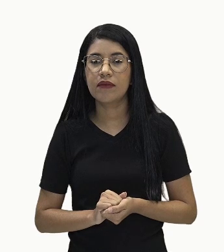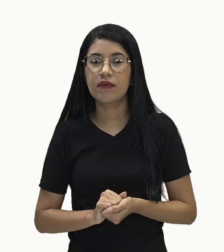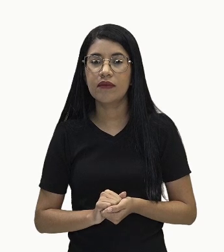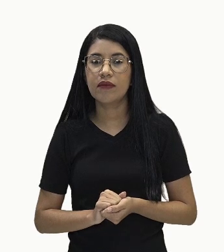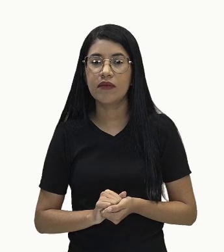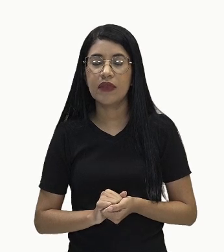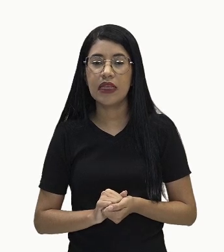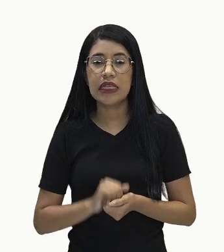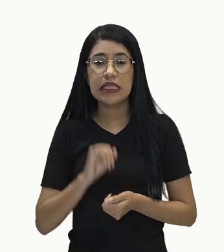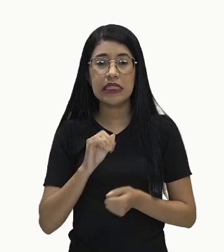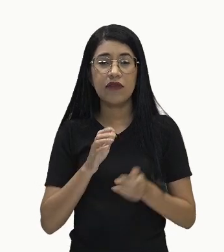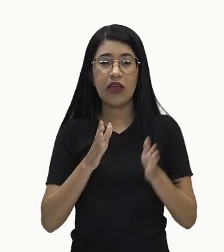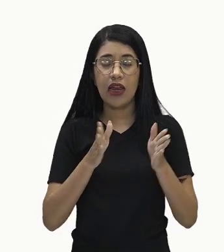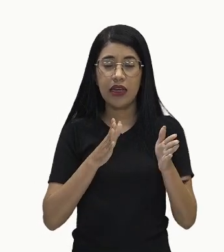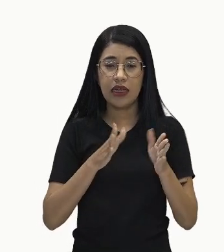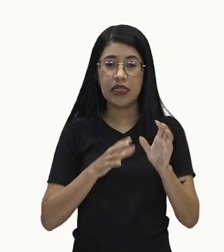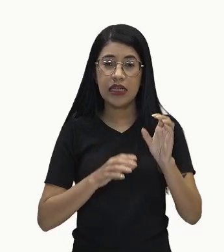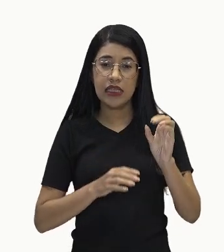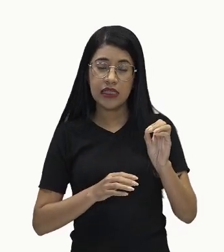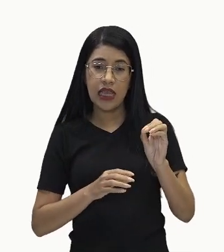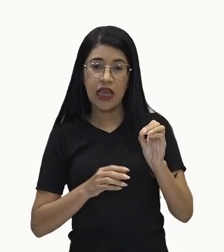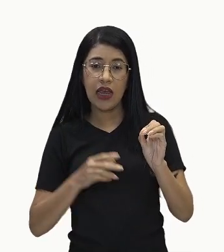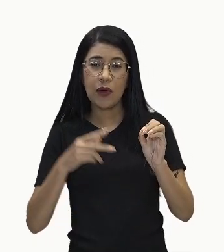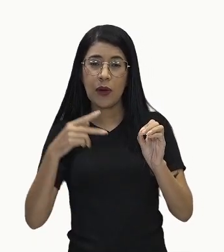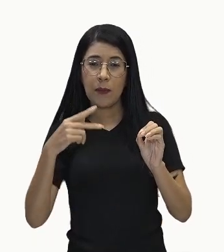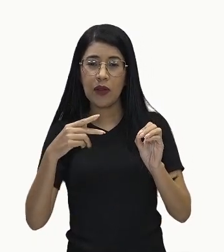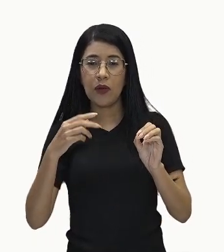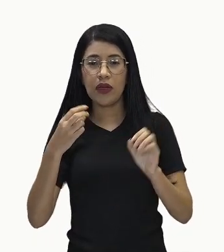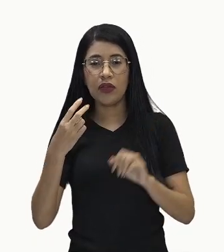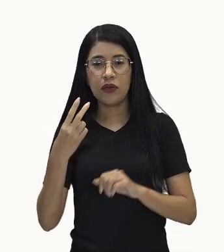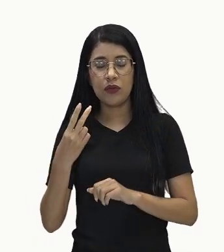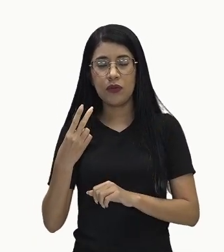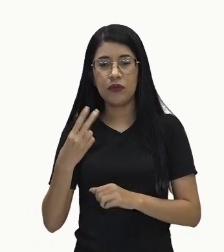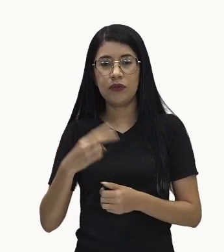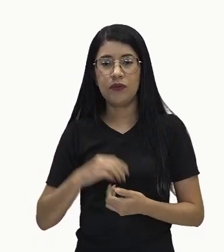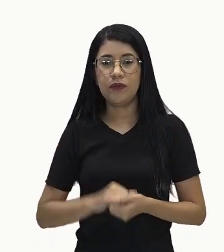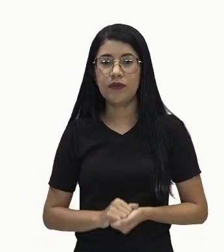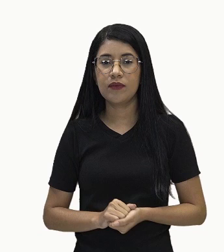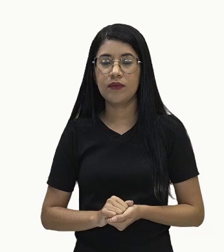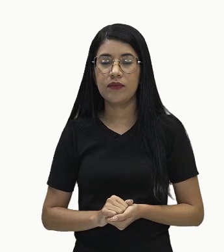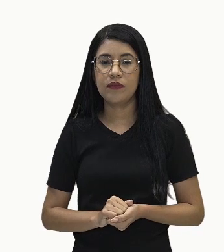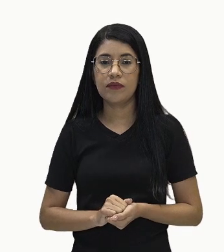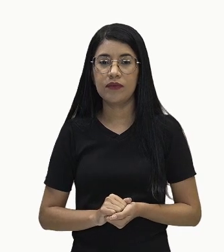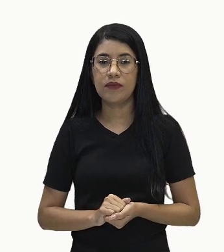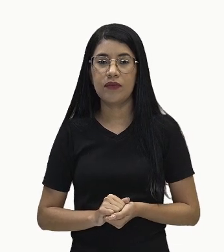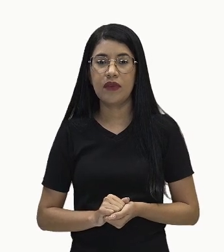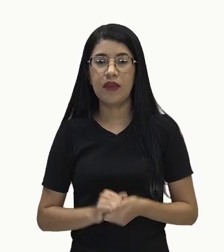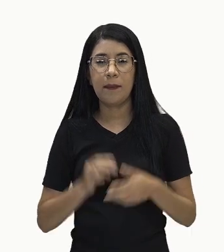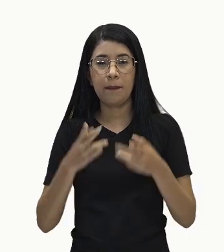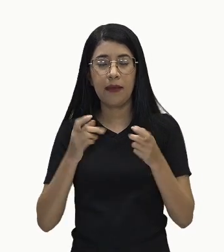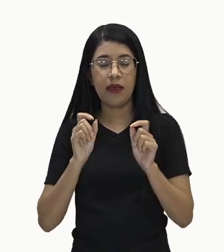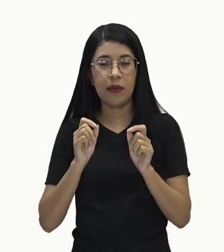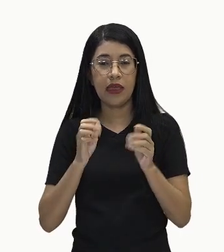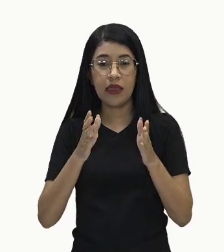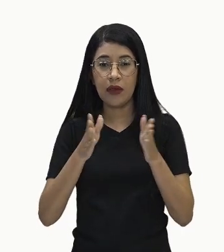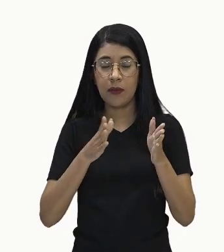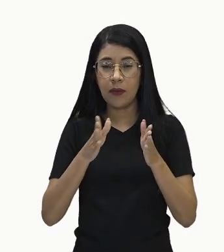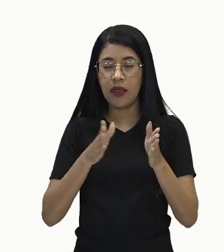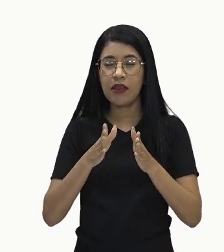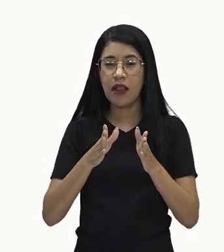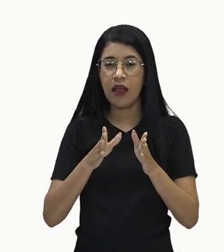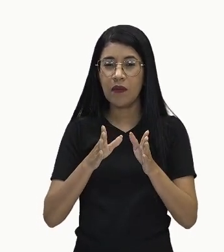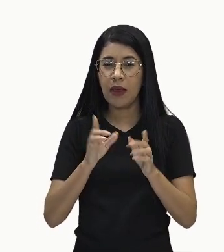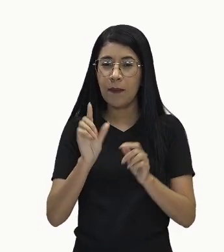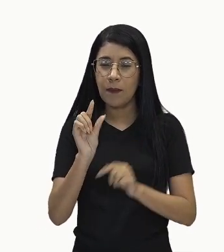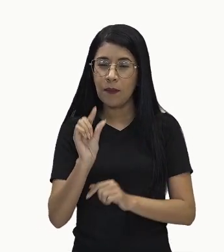pequena, se, o nosso desvio padrão aqui ficar variando entre 0 e menor